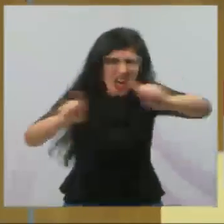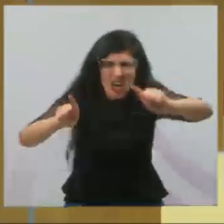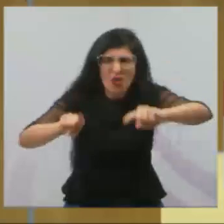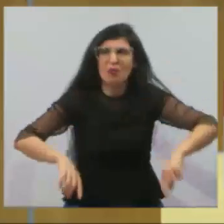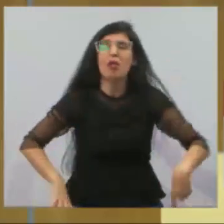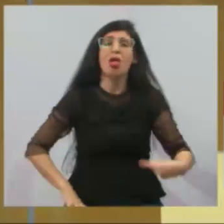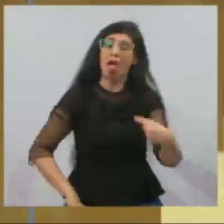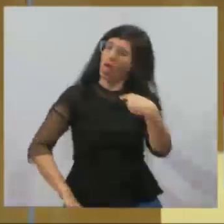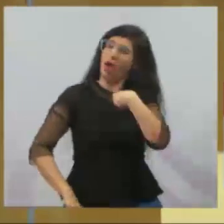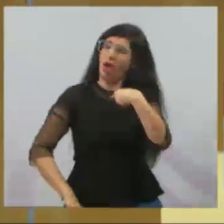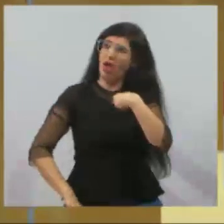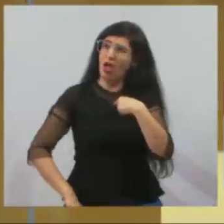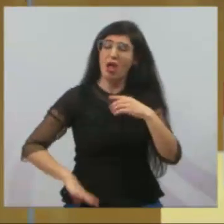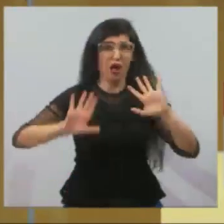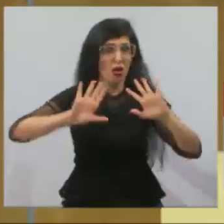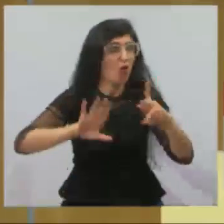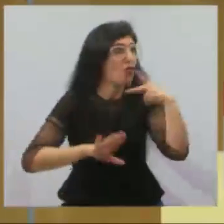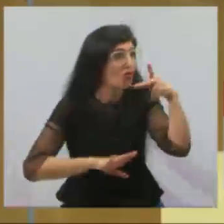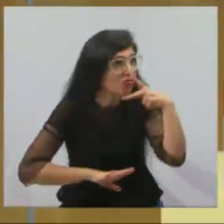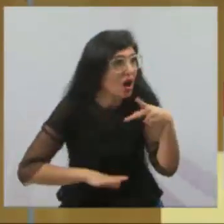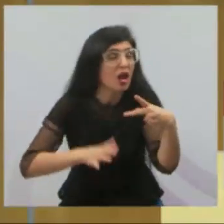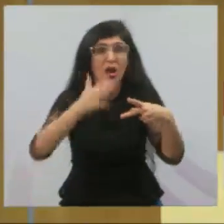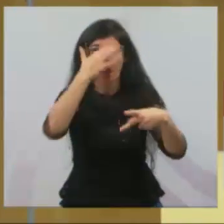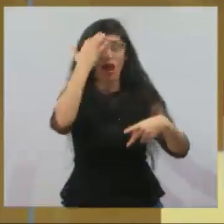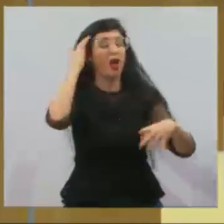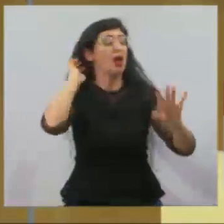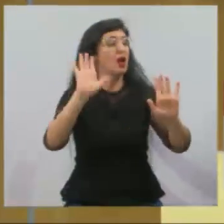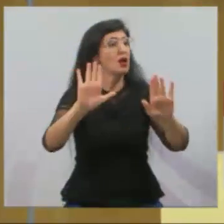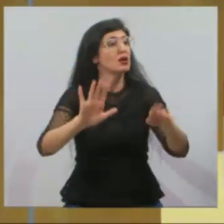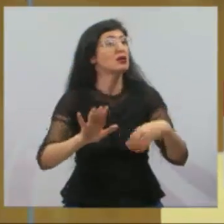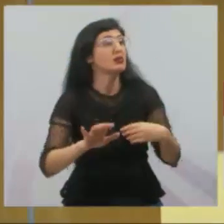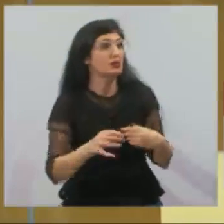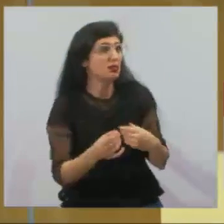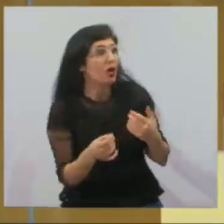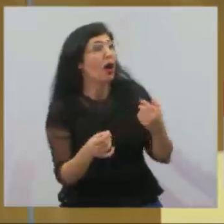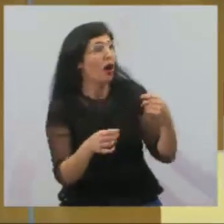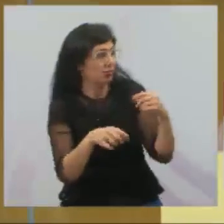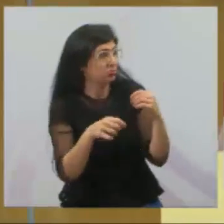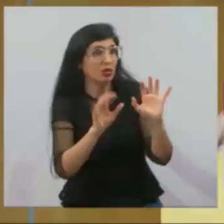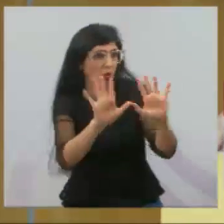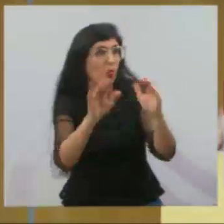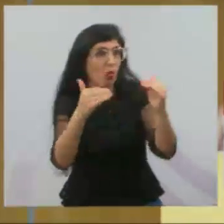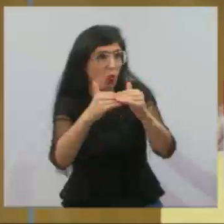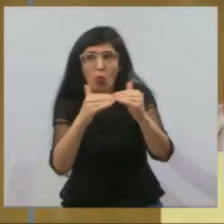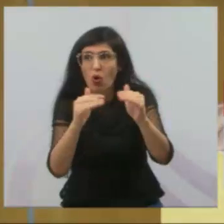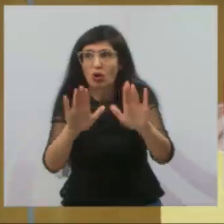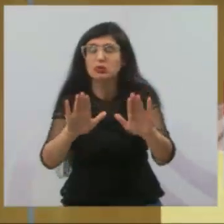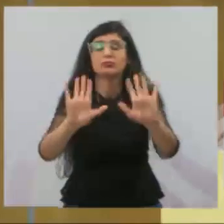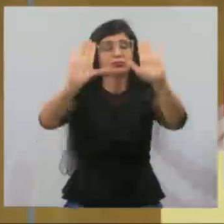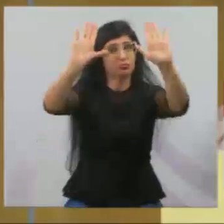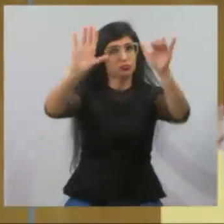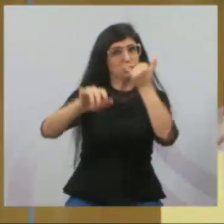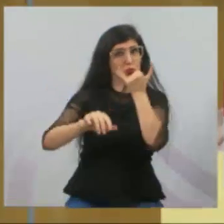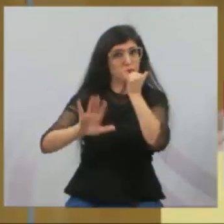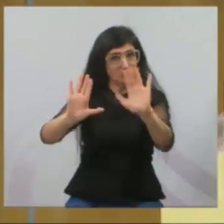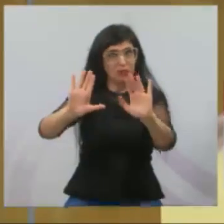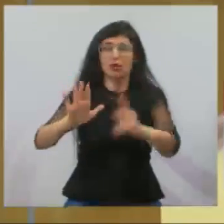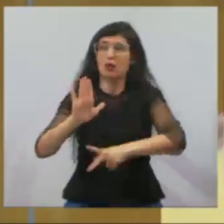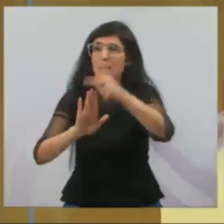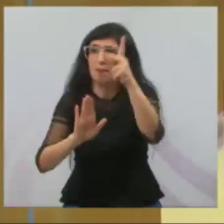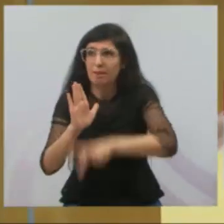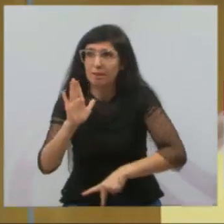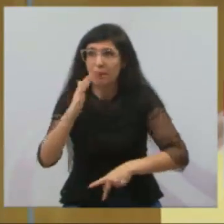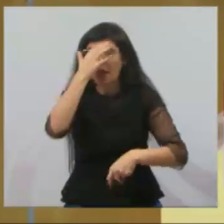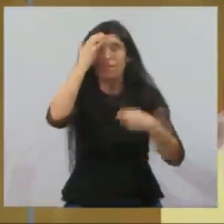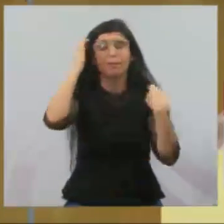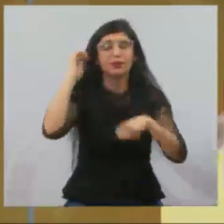eu, inclusive, fiz elogios a ele aqui nessa casa. E quando veio para cá o projeto, eu falei: olha, há de se ter